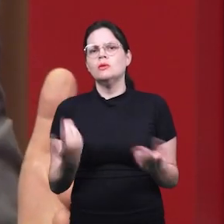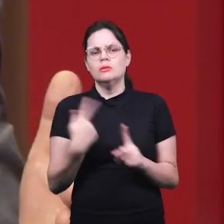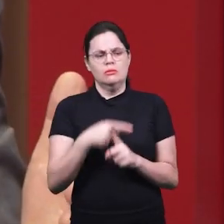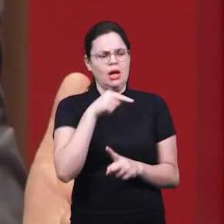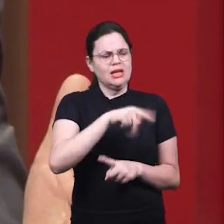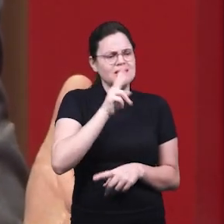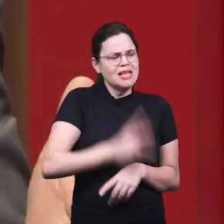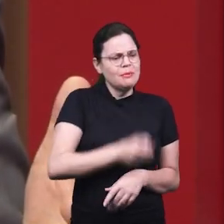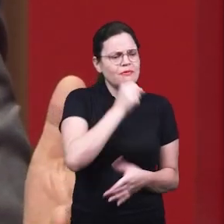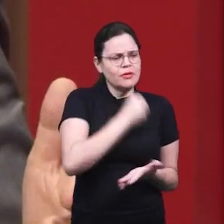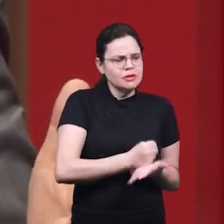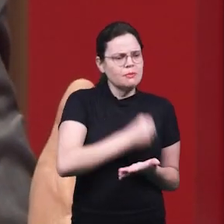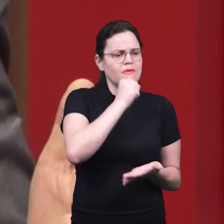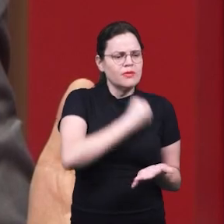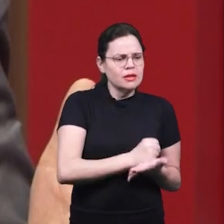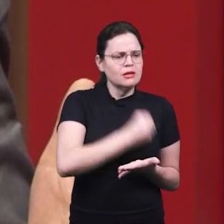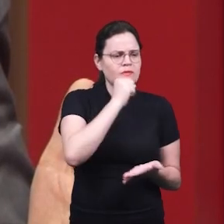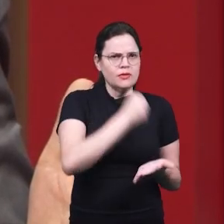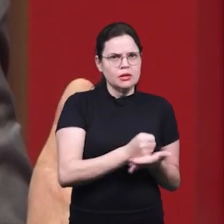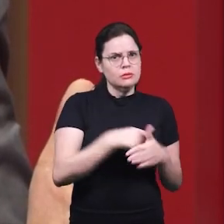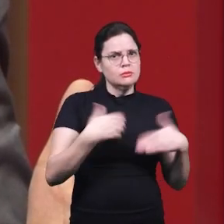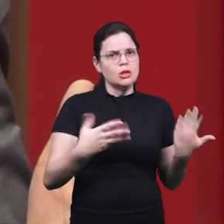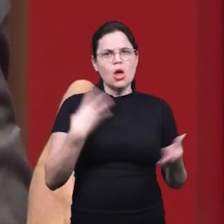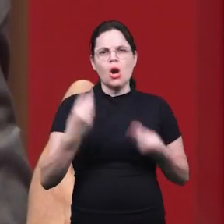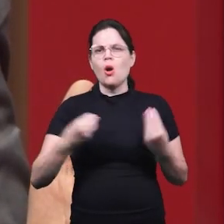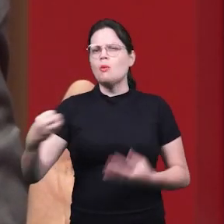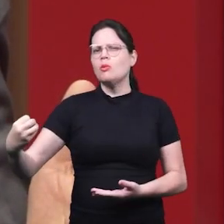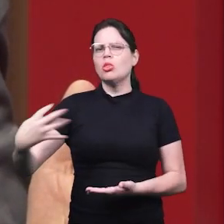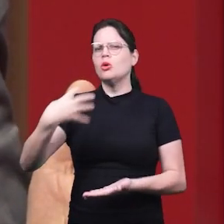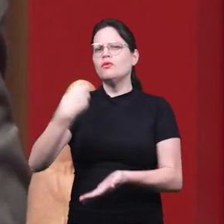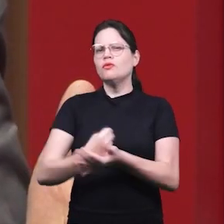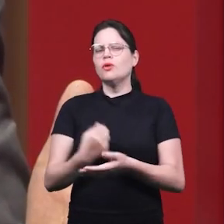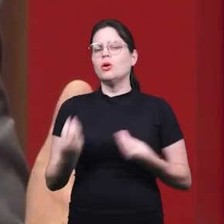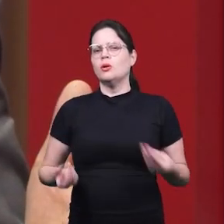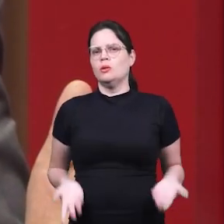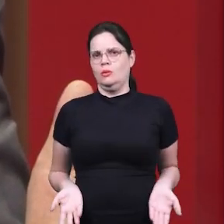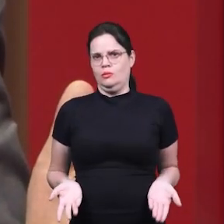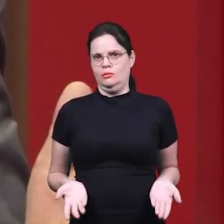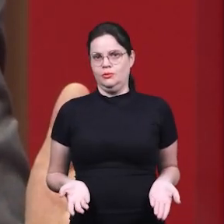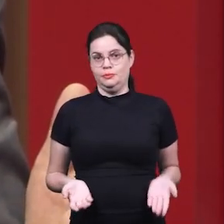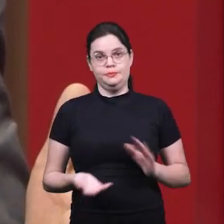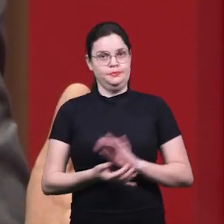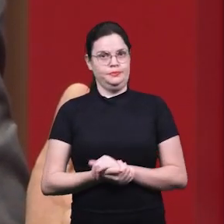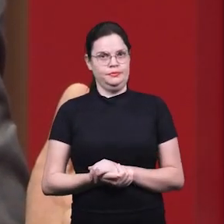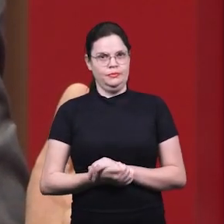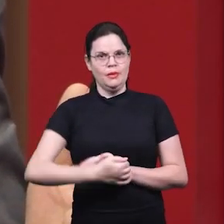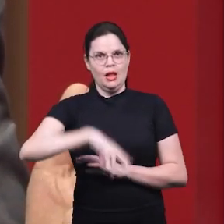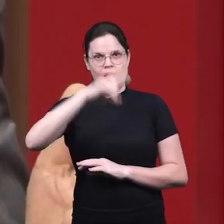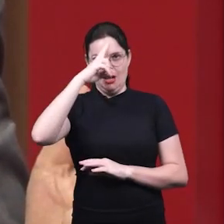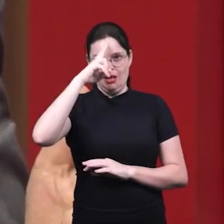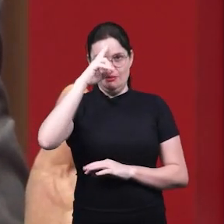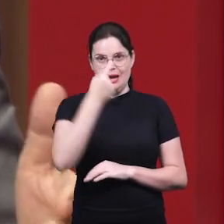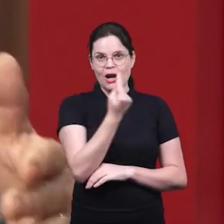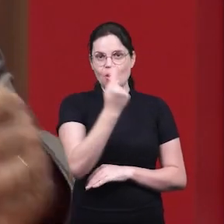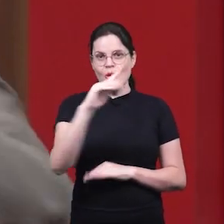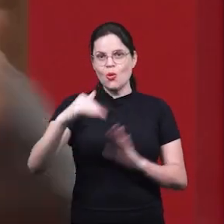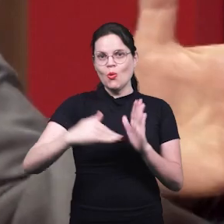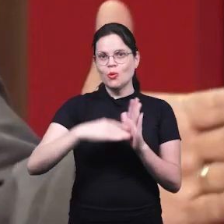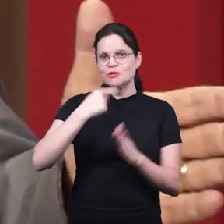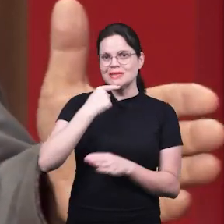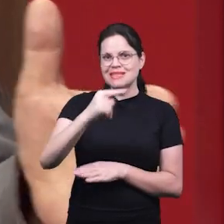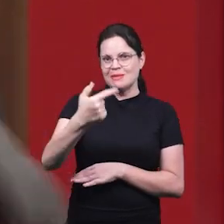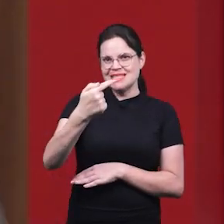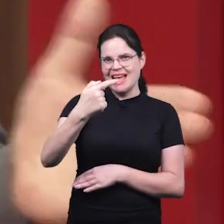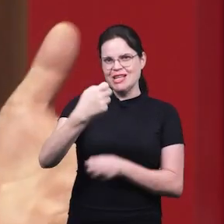o Novo Testamento, se na última semana, que são os 7 anos finais,